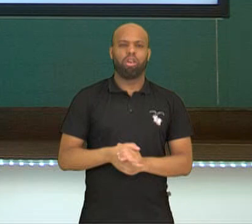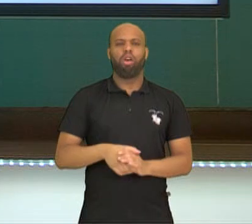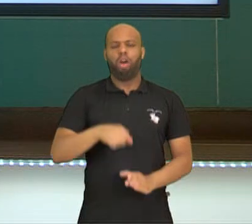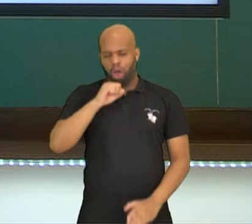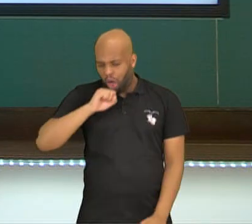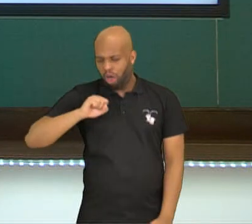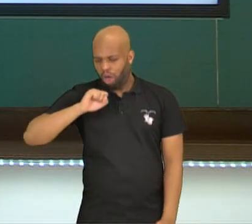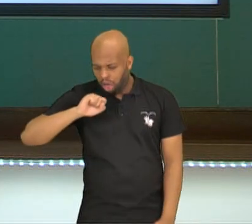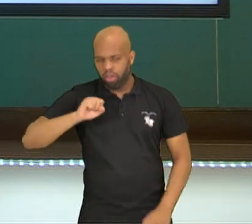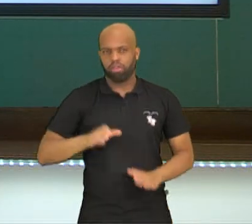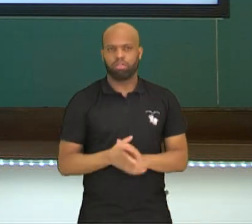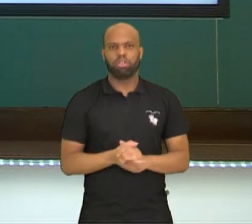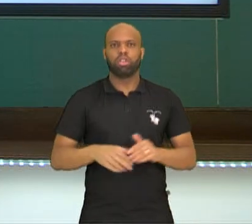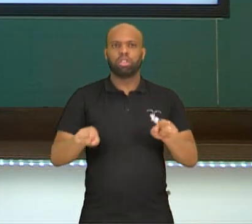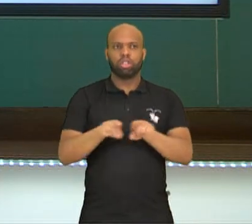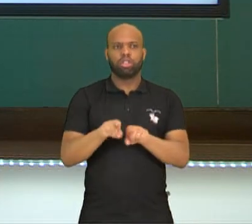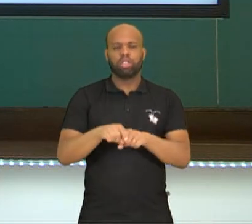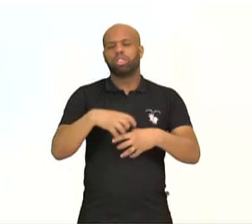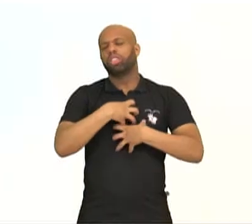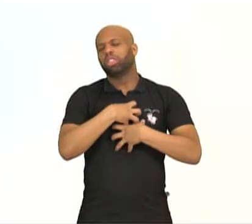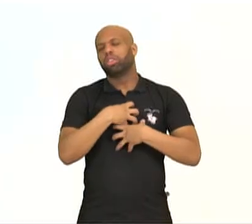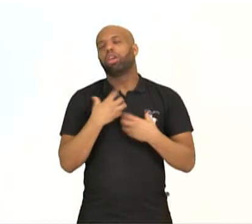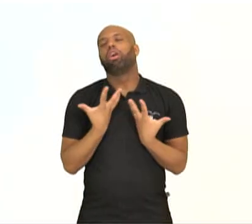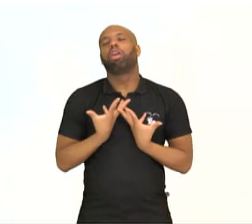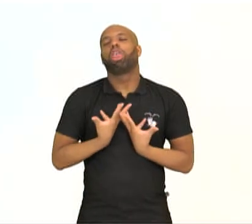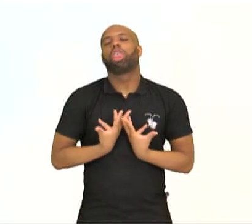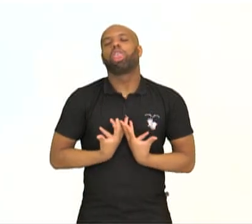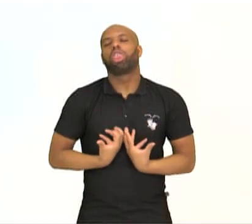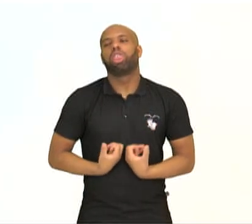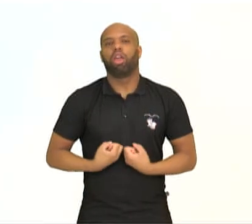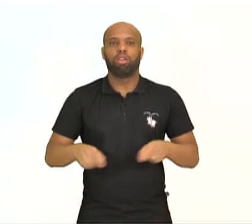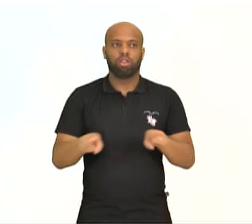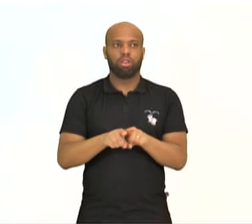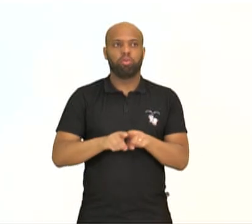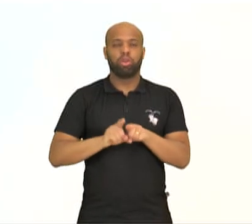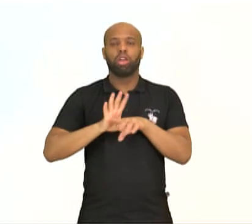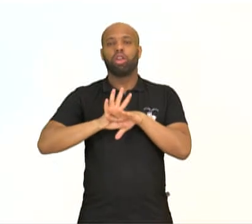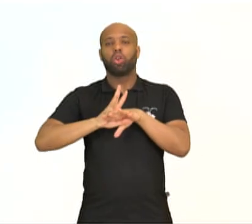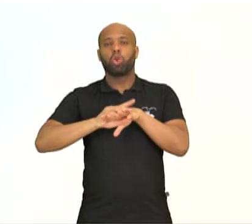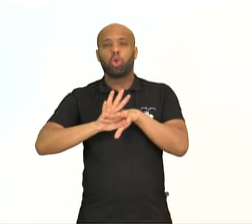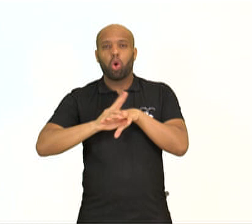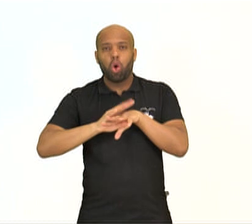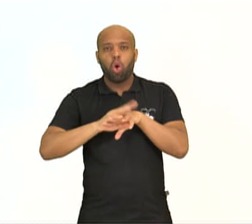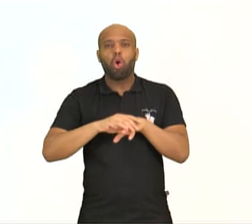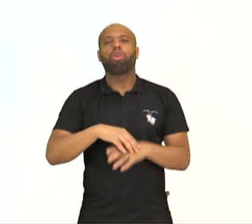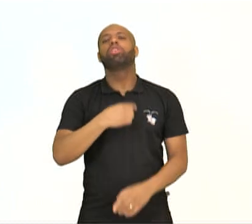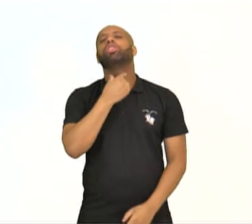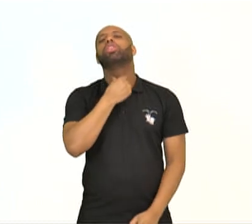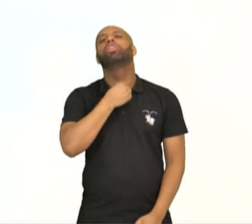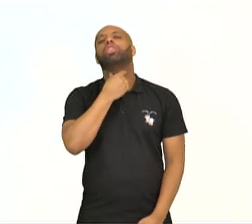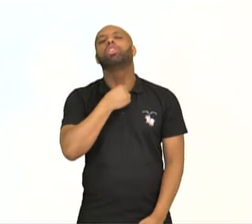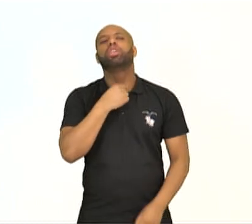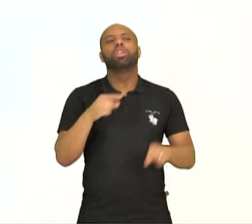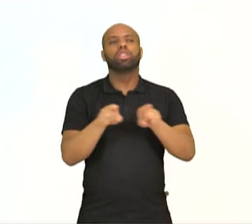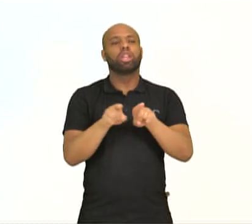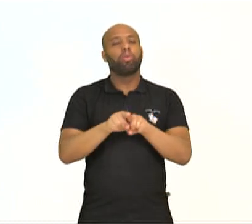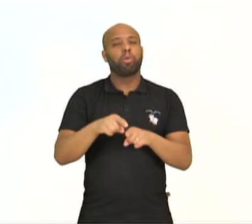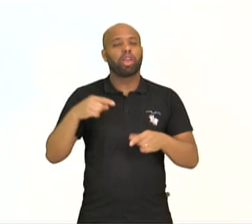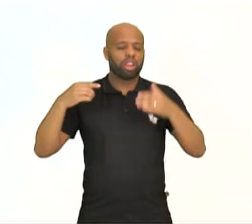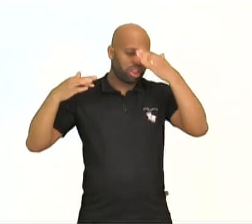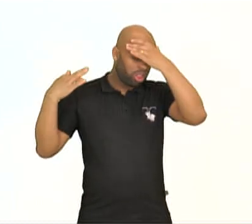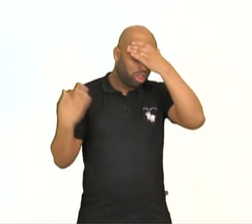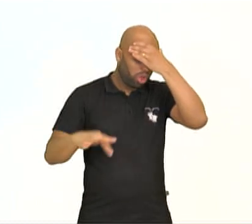tosse seca, sensação de cansaço, dores que podem acontecer na garganta, na